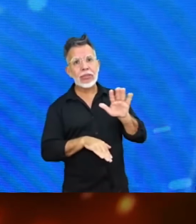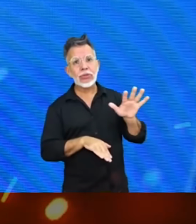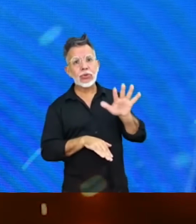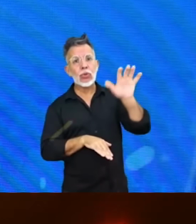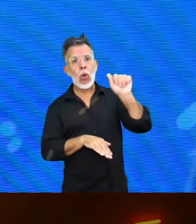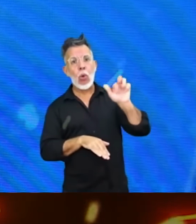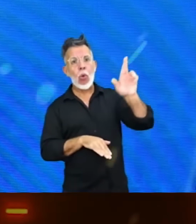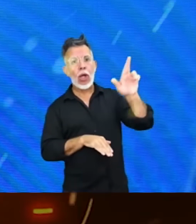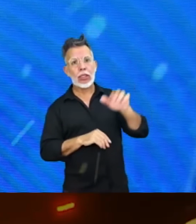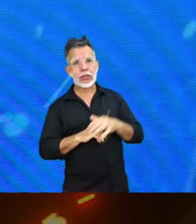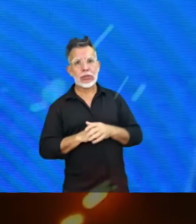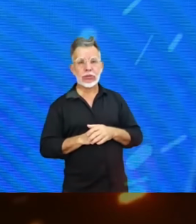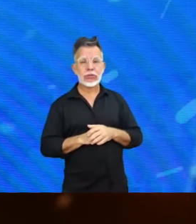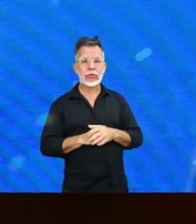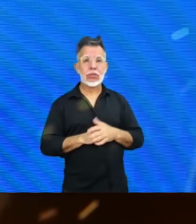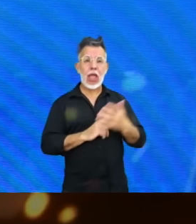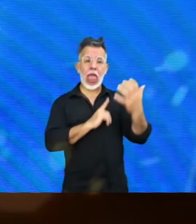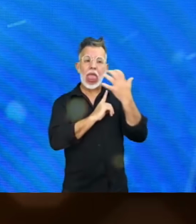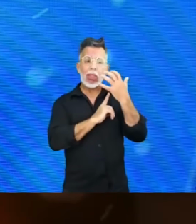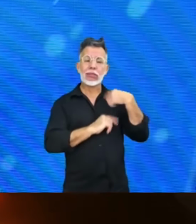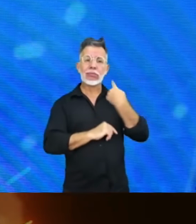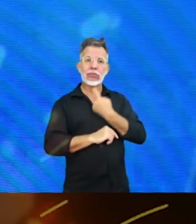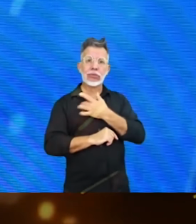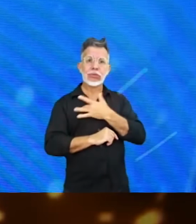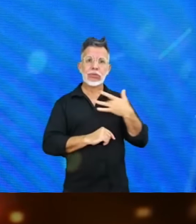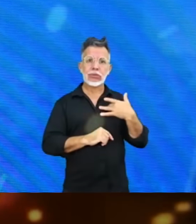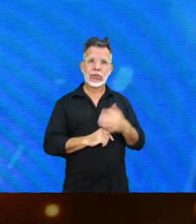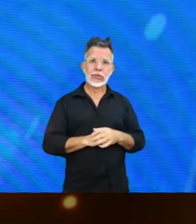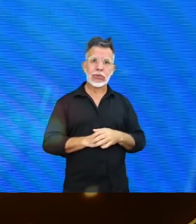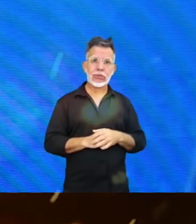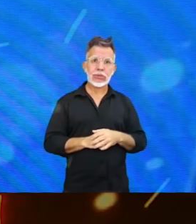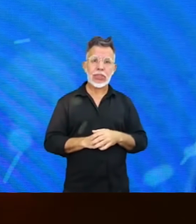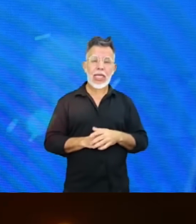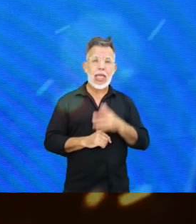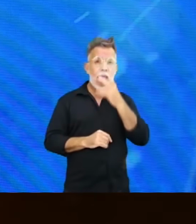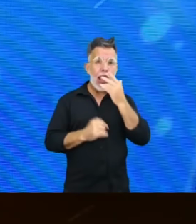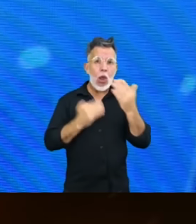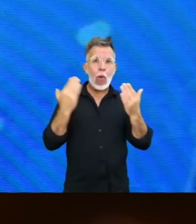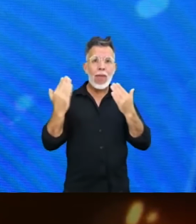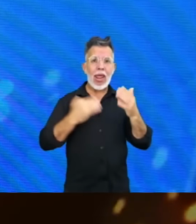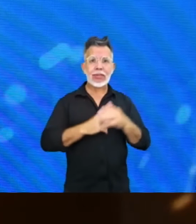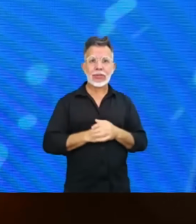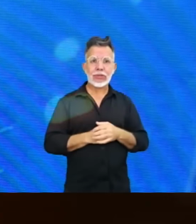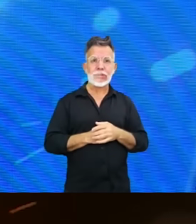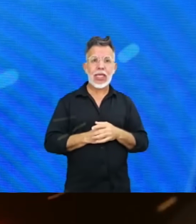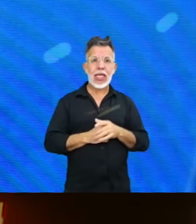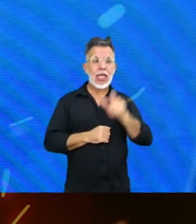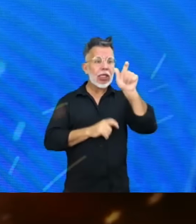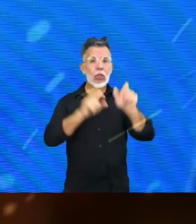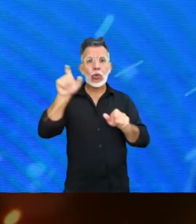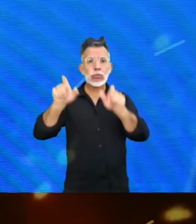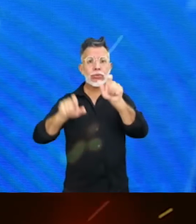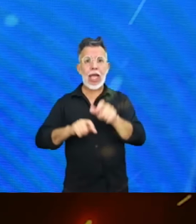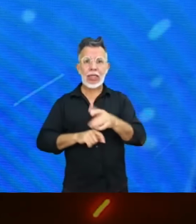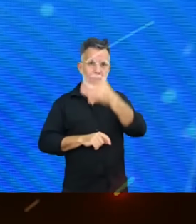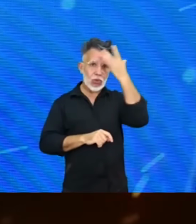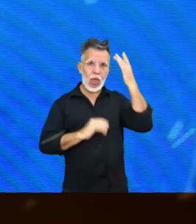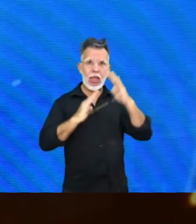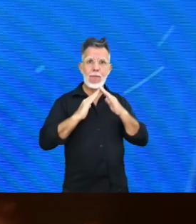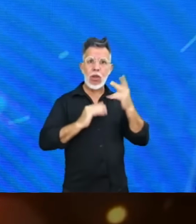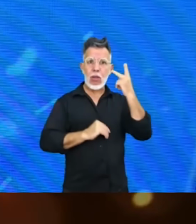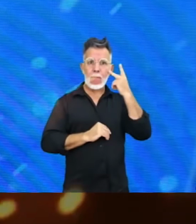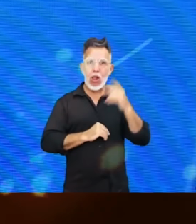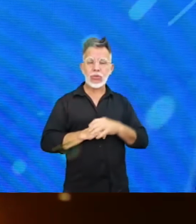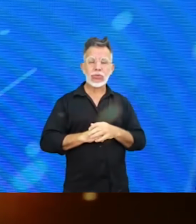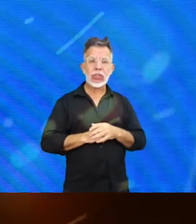semana é como se cada Paulistano tivesse fumado um quatro cigarros num Único dia você entender o nível de poluição então